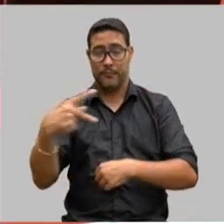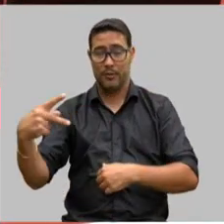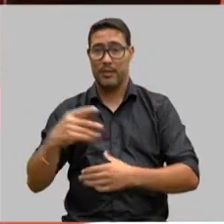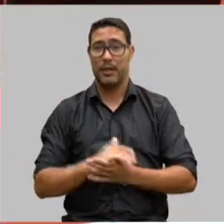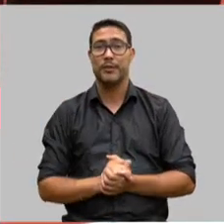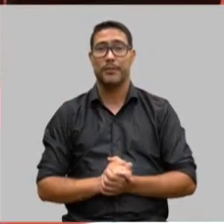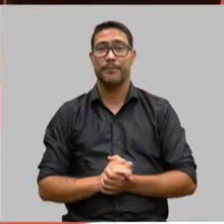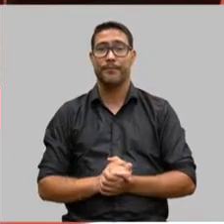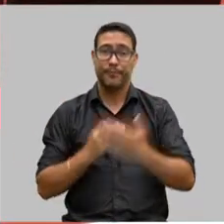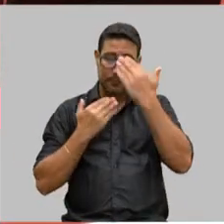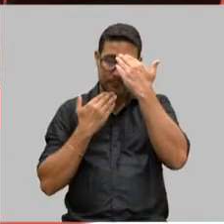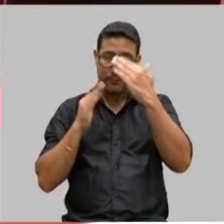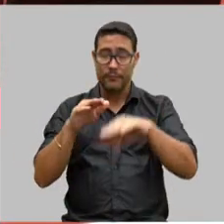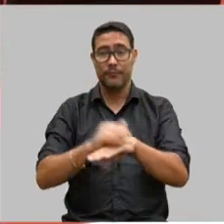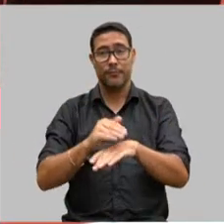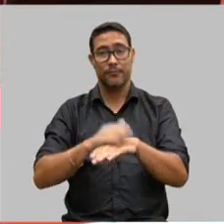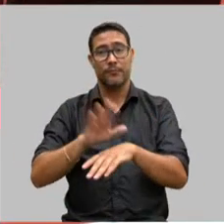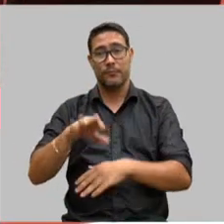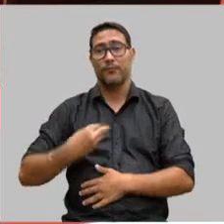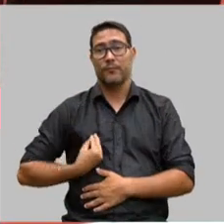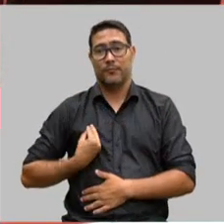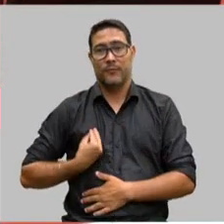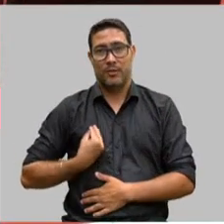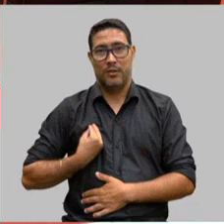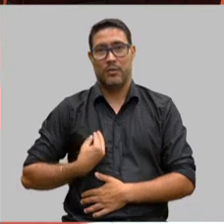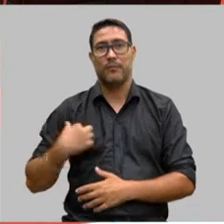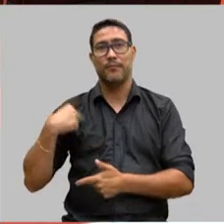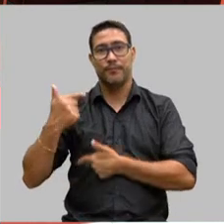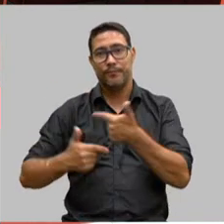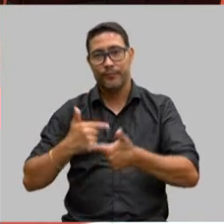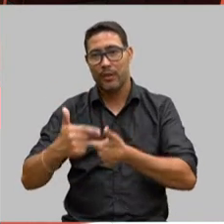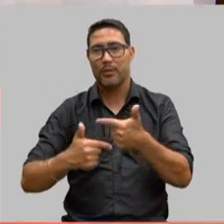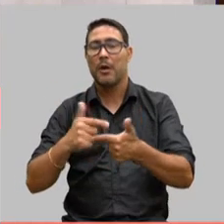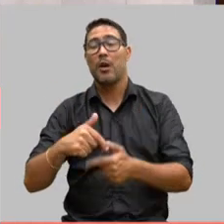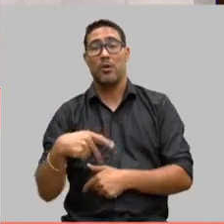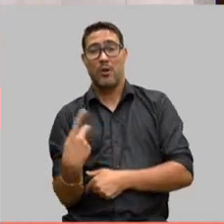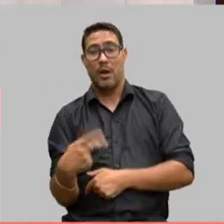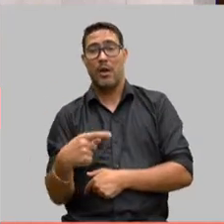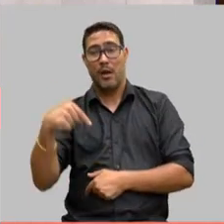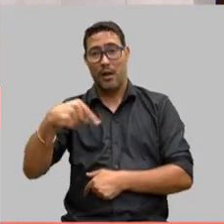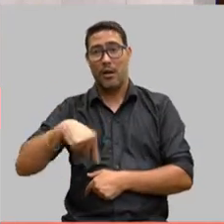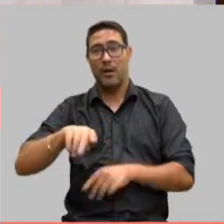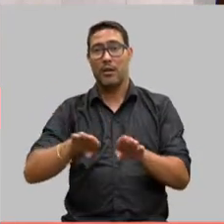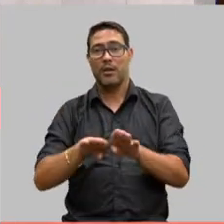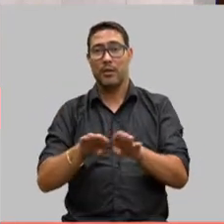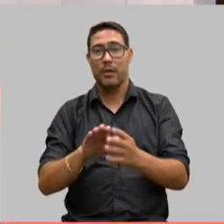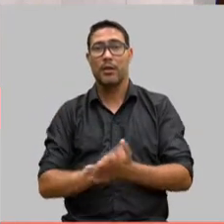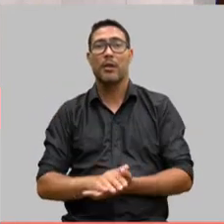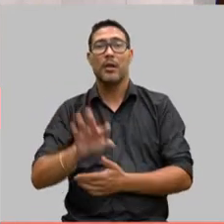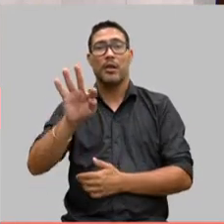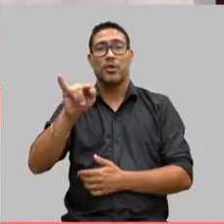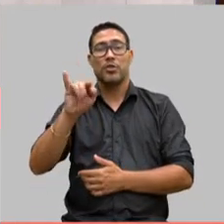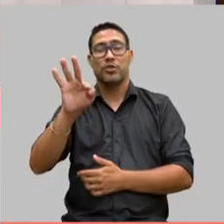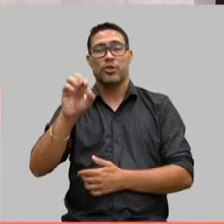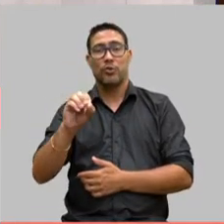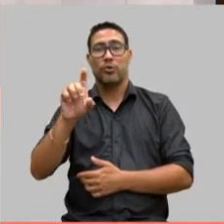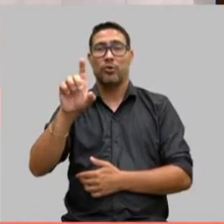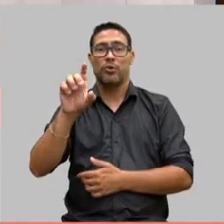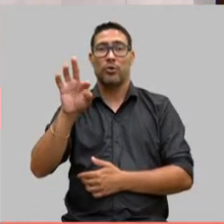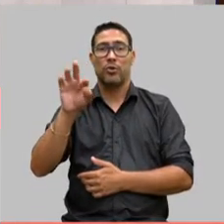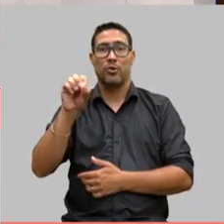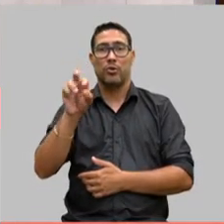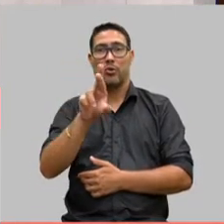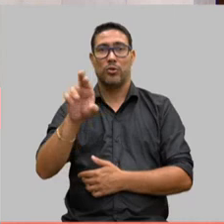por sua participação e pelo trabalho que faz aqui nessa casa. Deputado Tito Torres, tem a palavra